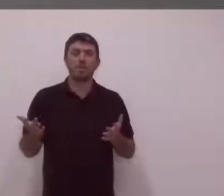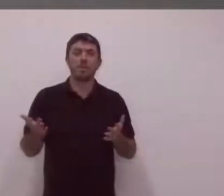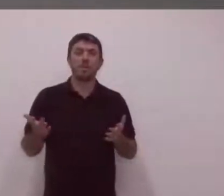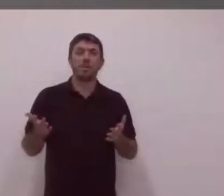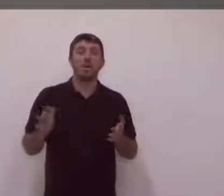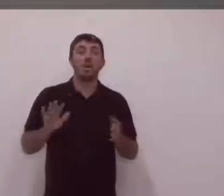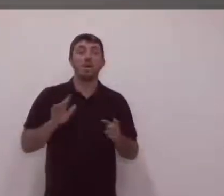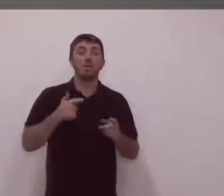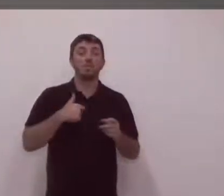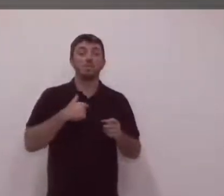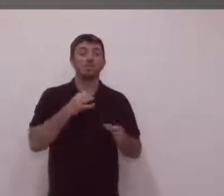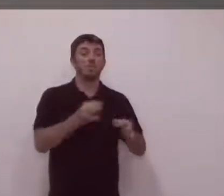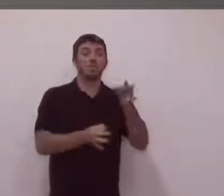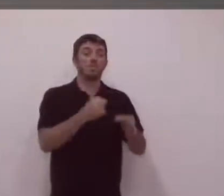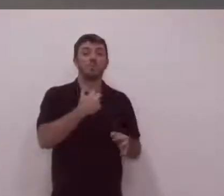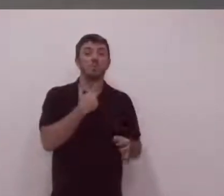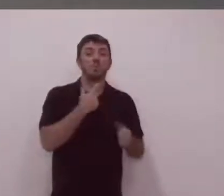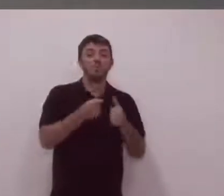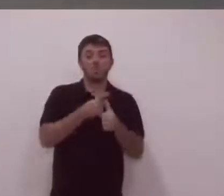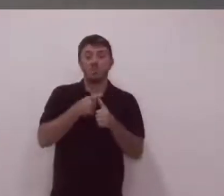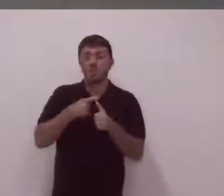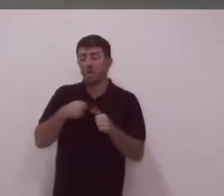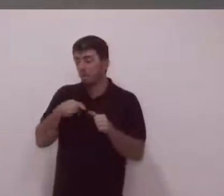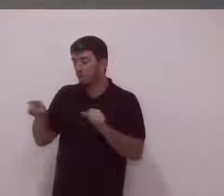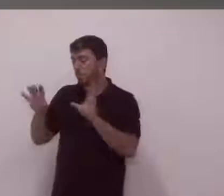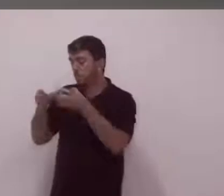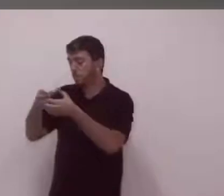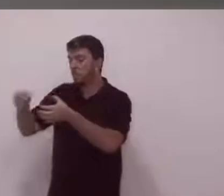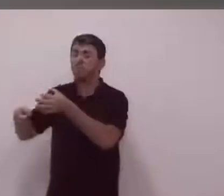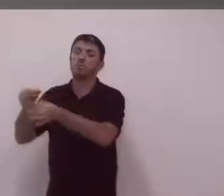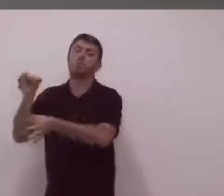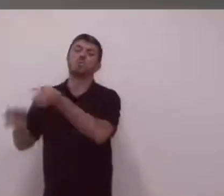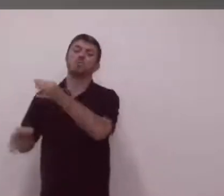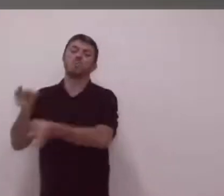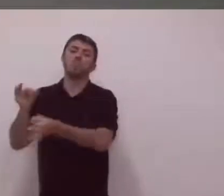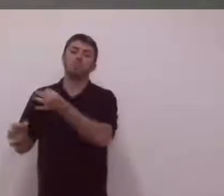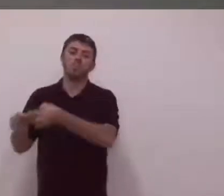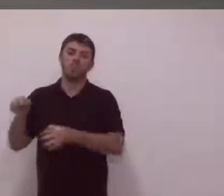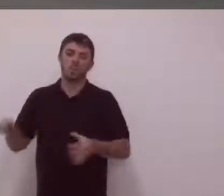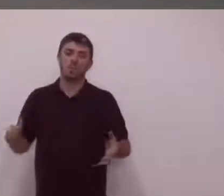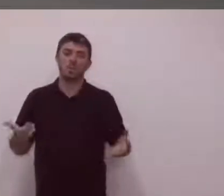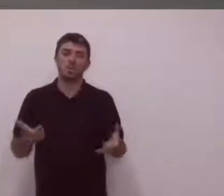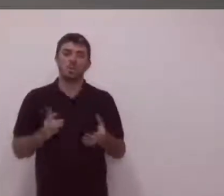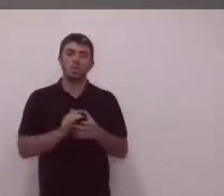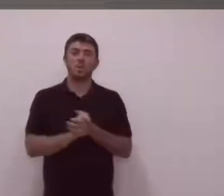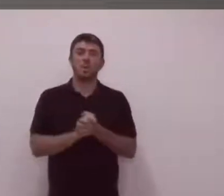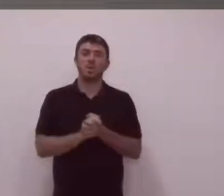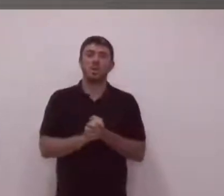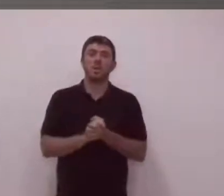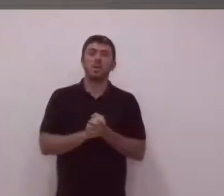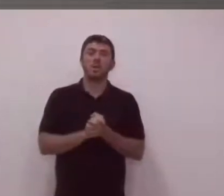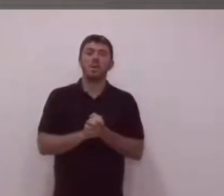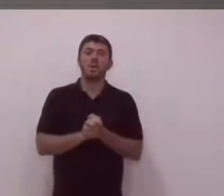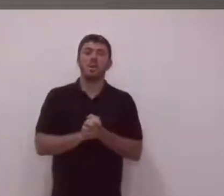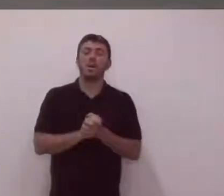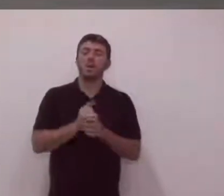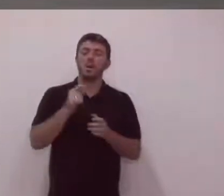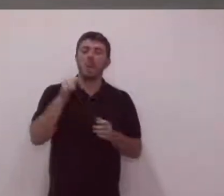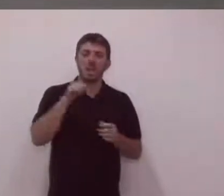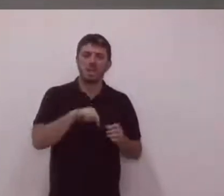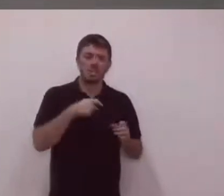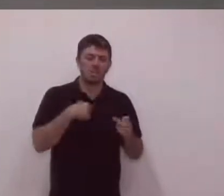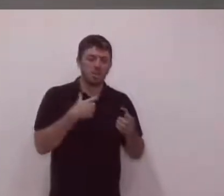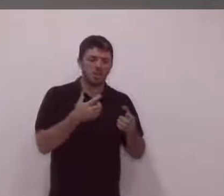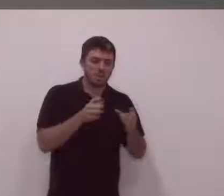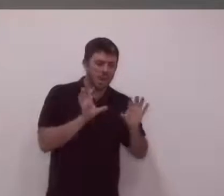antes de uma decisão final então a pretensão que é de abrir uma comissão processante com base na ação civil pública essa